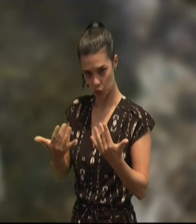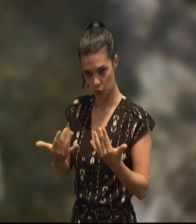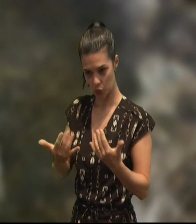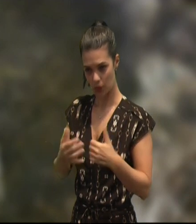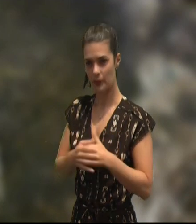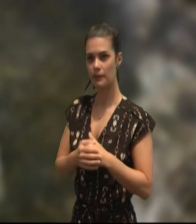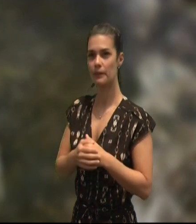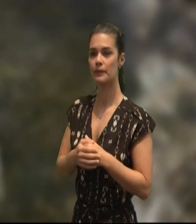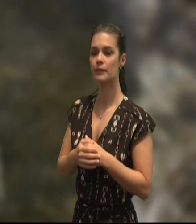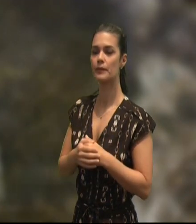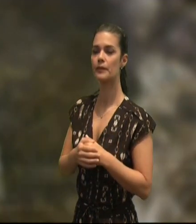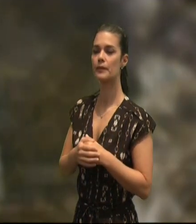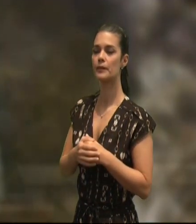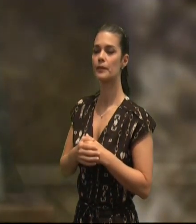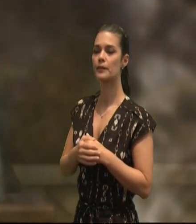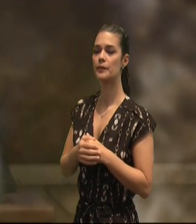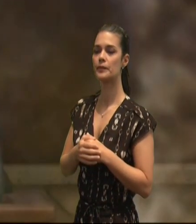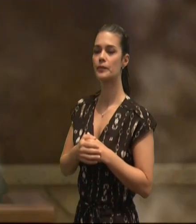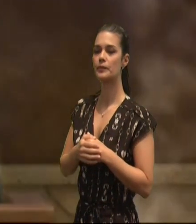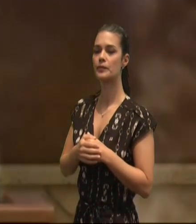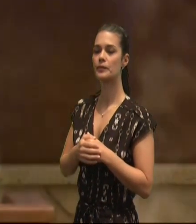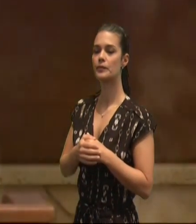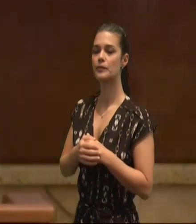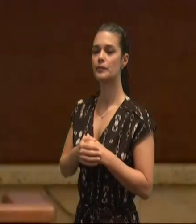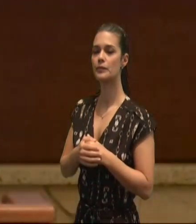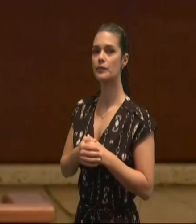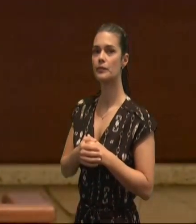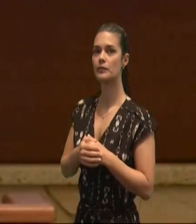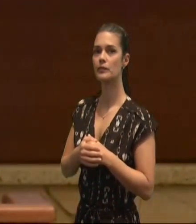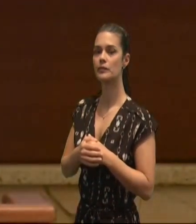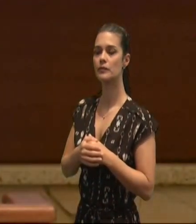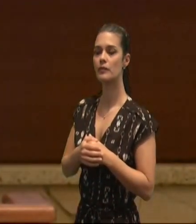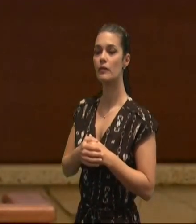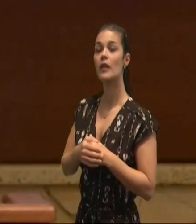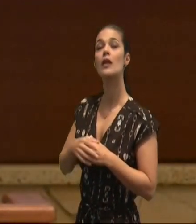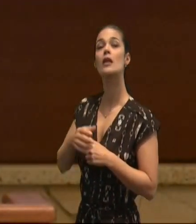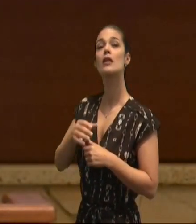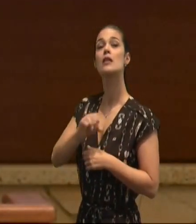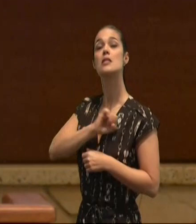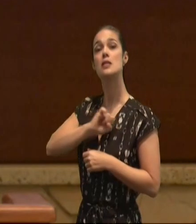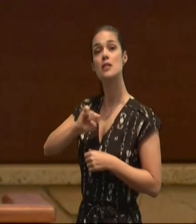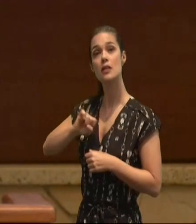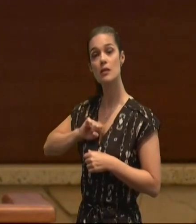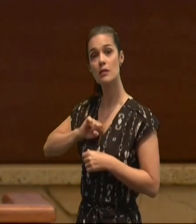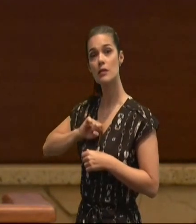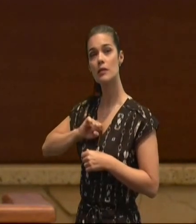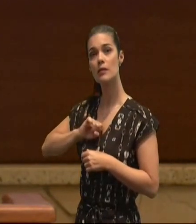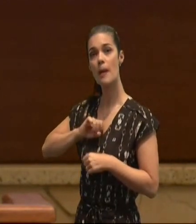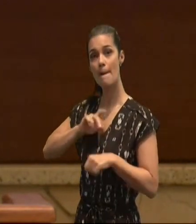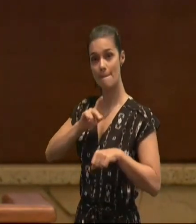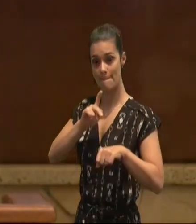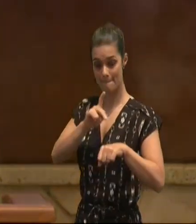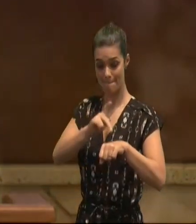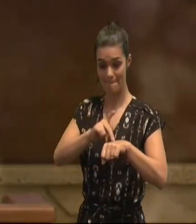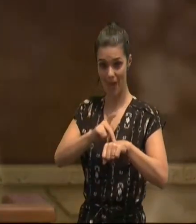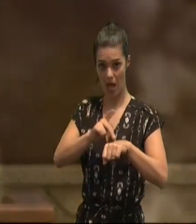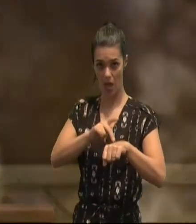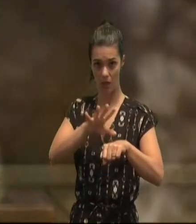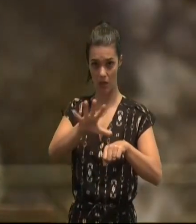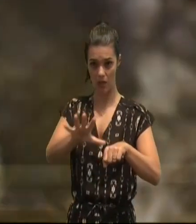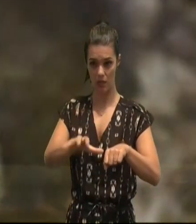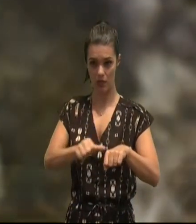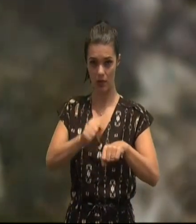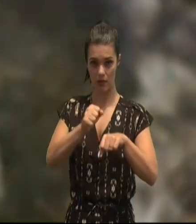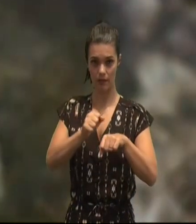poder cultuar. Verso de número 12, Samuel então pega uma pedra, que pôs